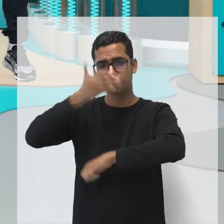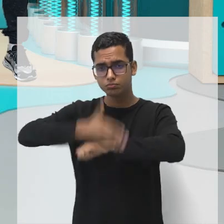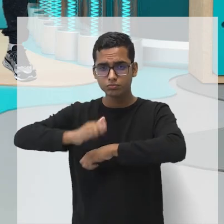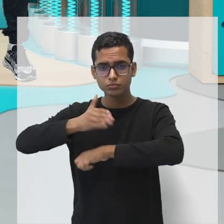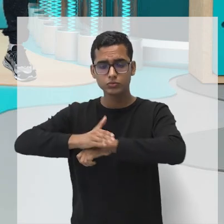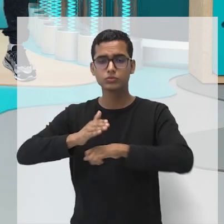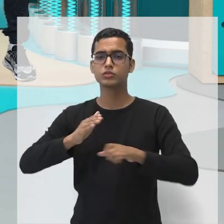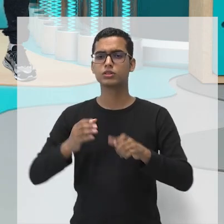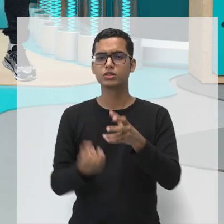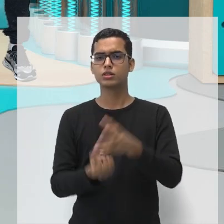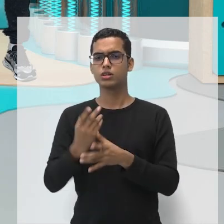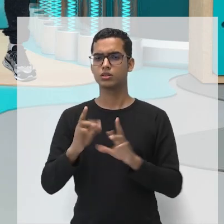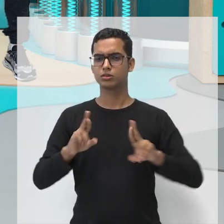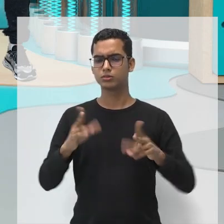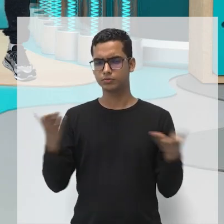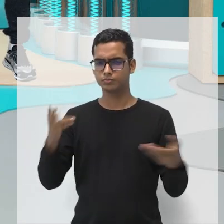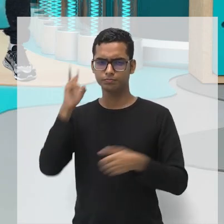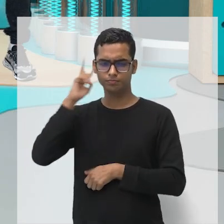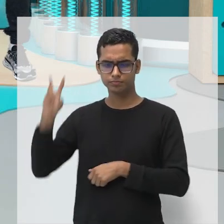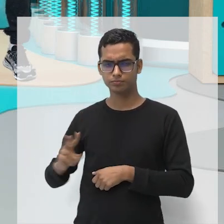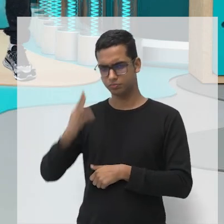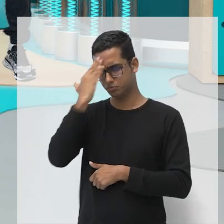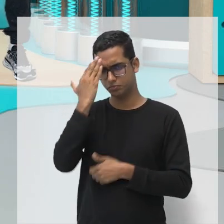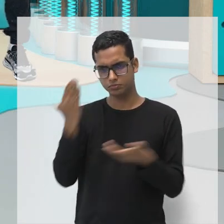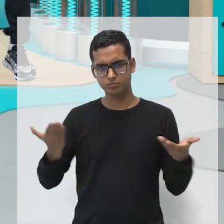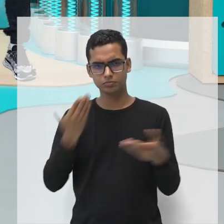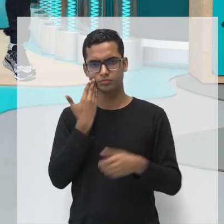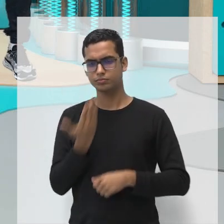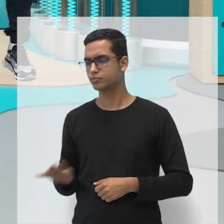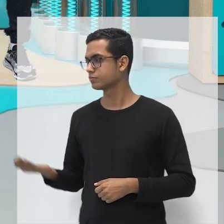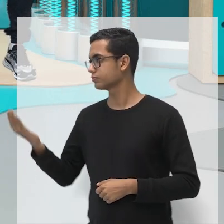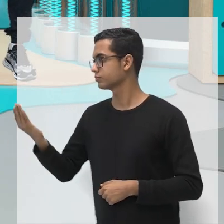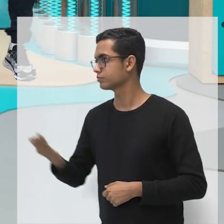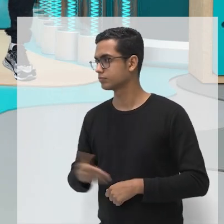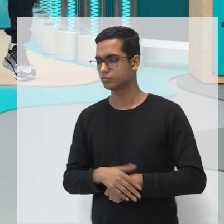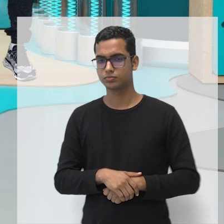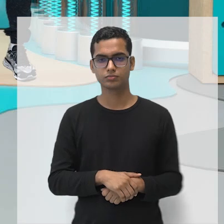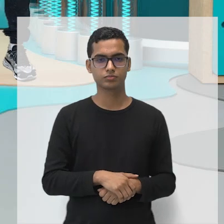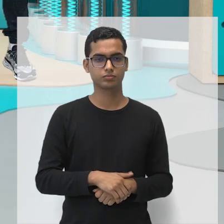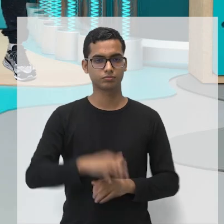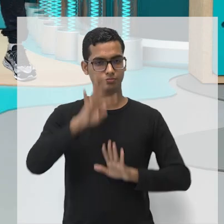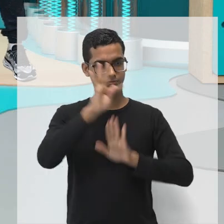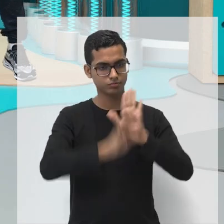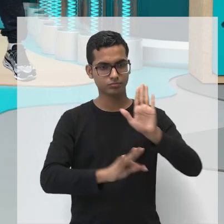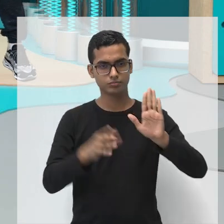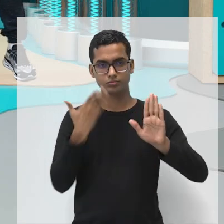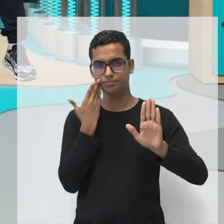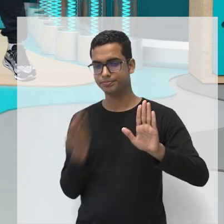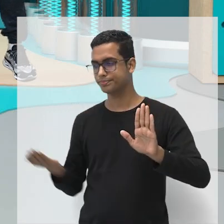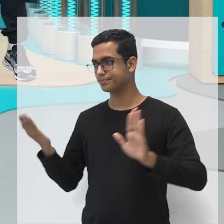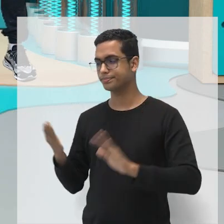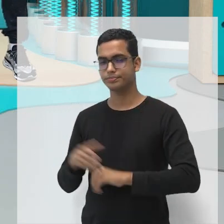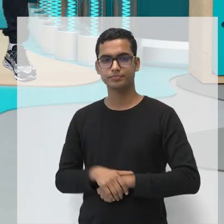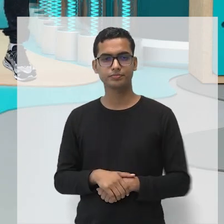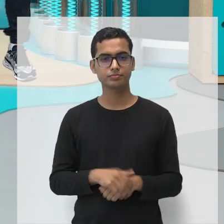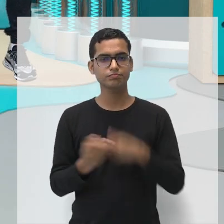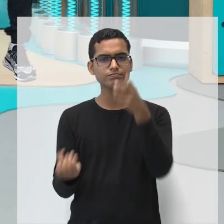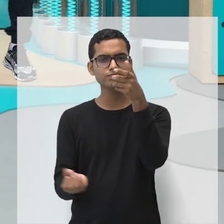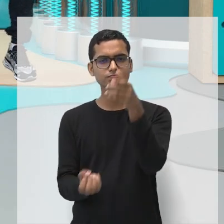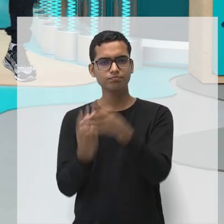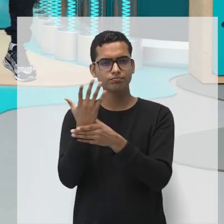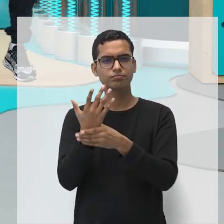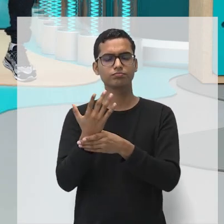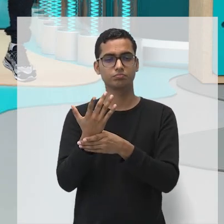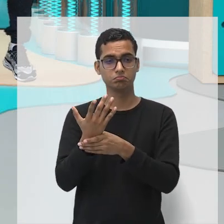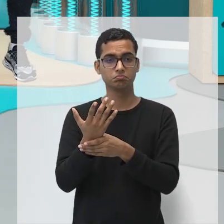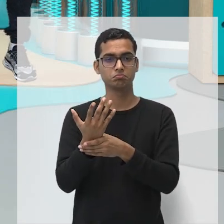dessa forma. A gente vai conhecer um pouco dessa história, olha só, o texto já traz para a gente. Ele teve sua origem